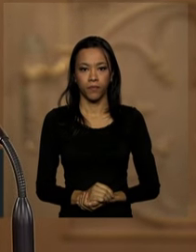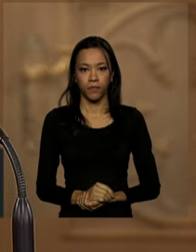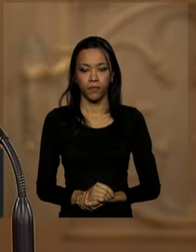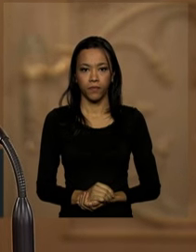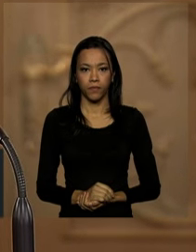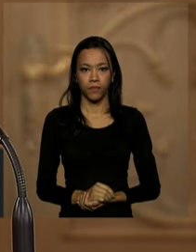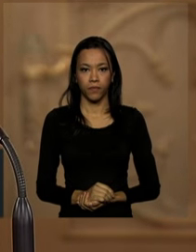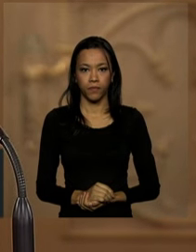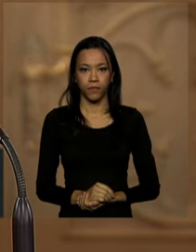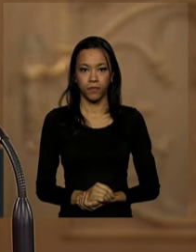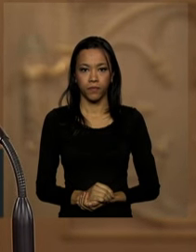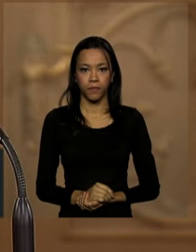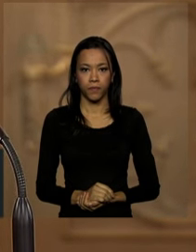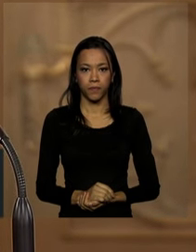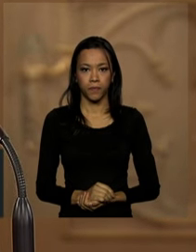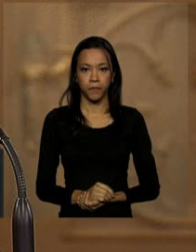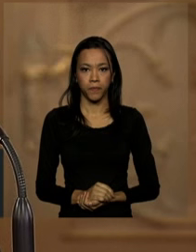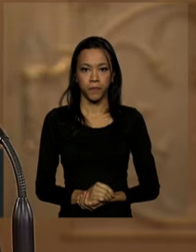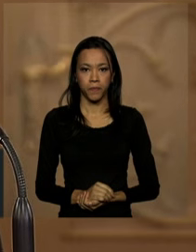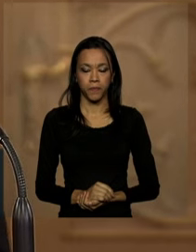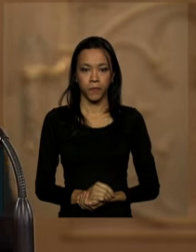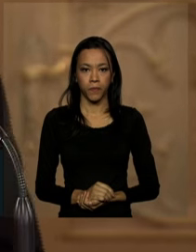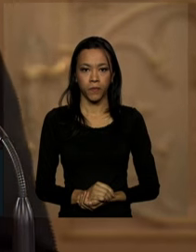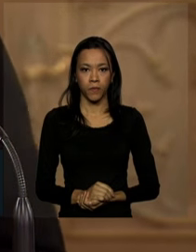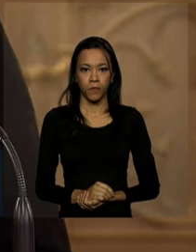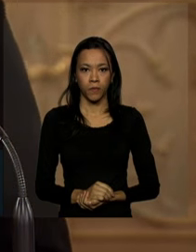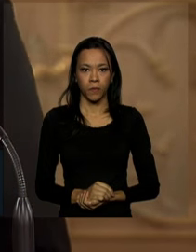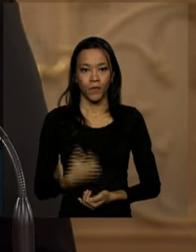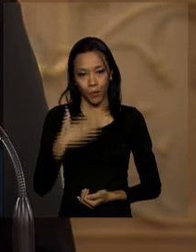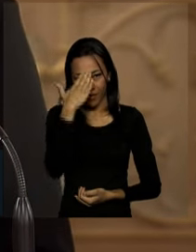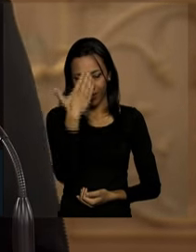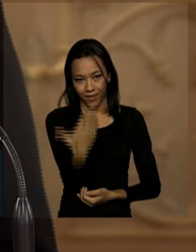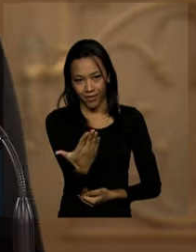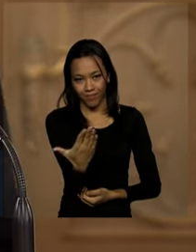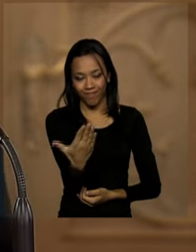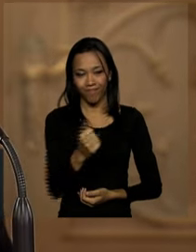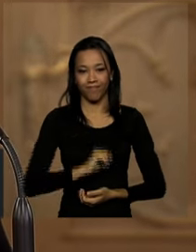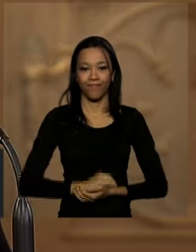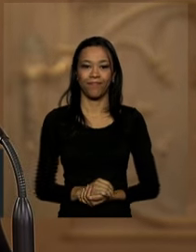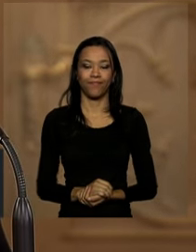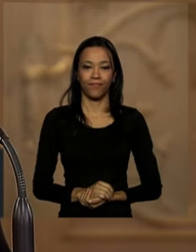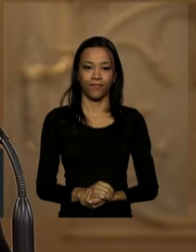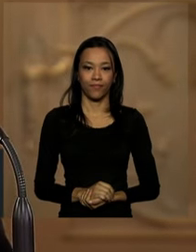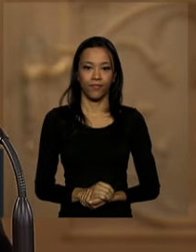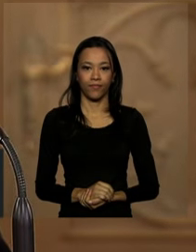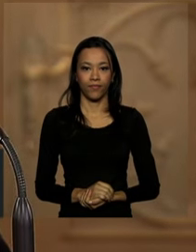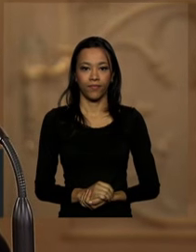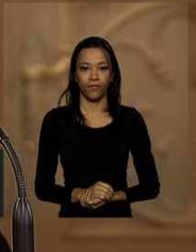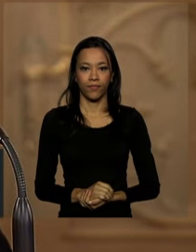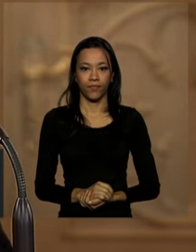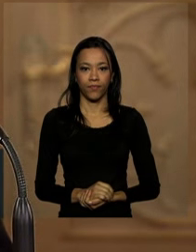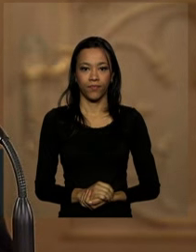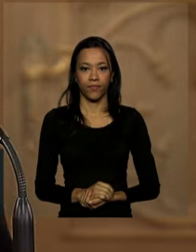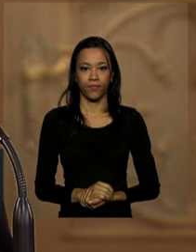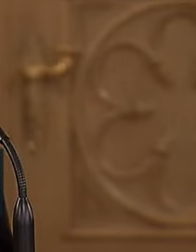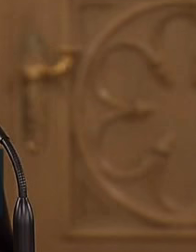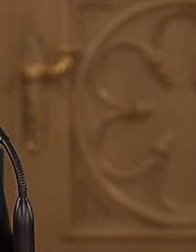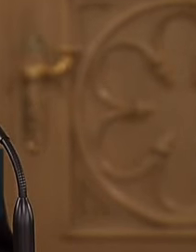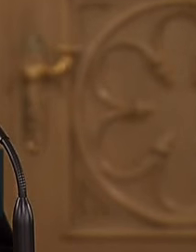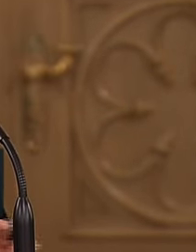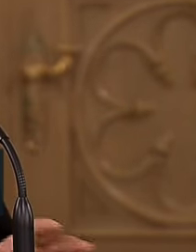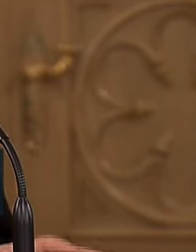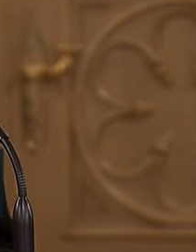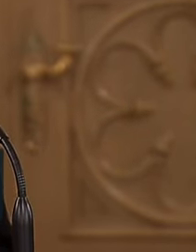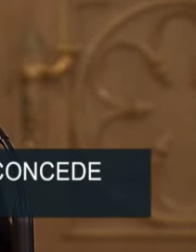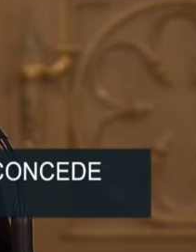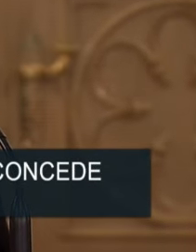marked by a celebration of peace among all peoples. Obrigada. Thank you. Thank you. Roberto Kovalik, TV